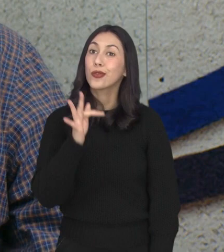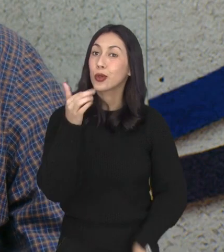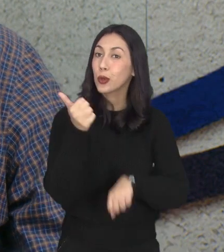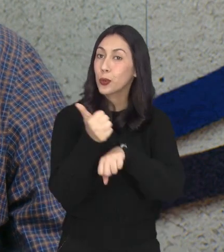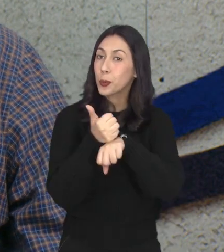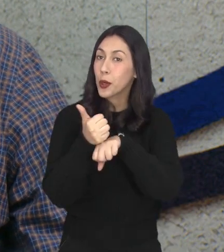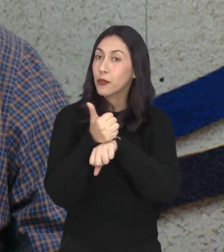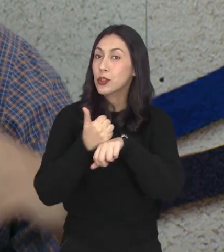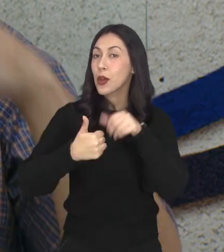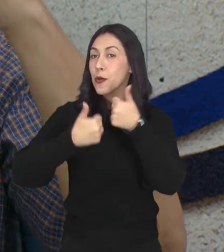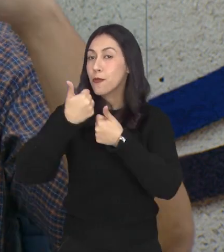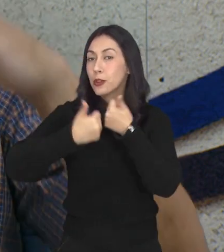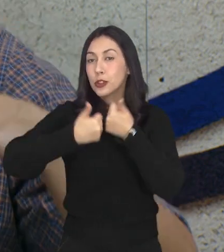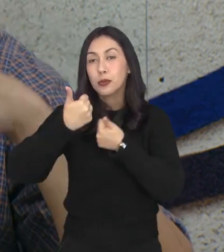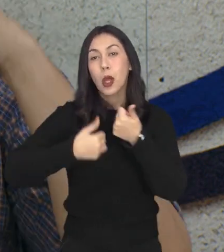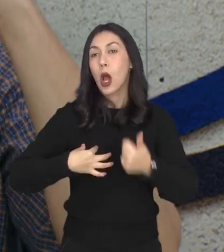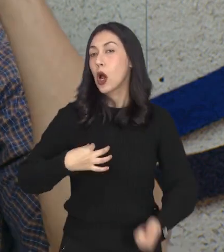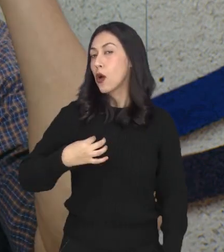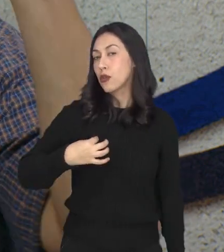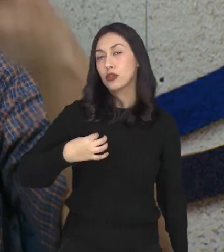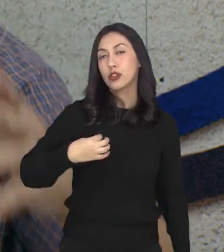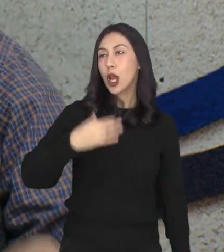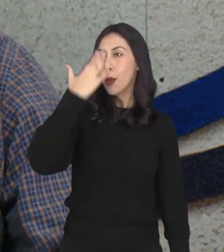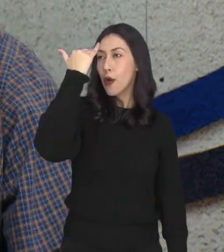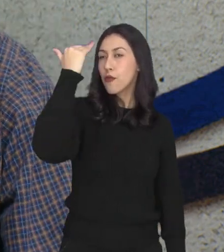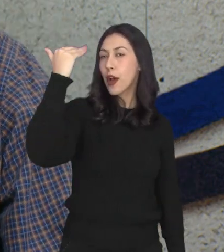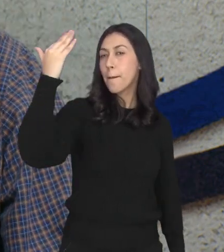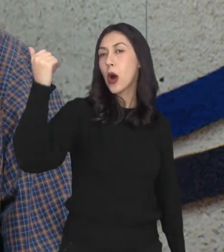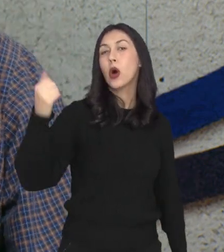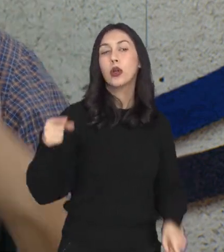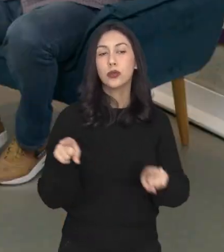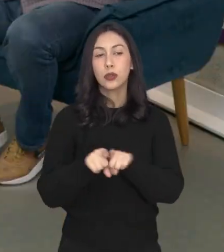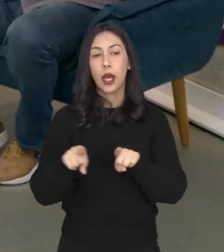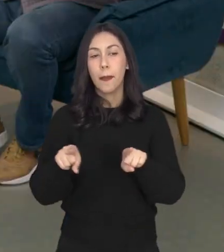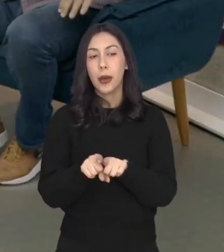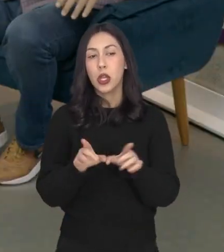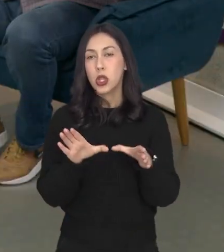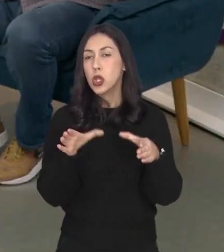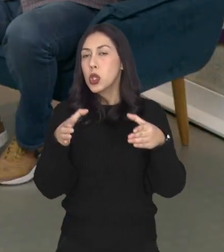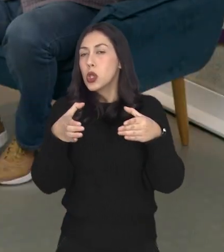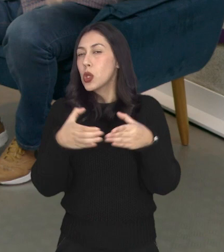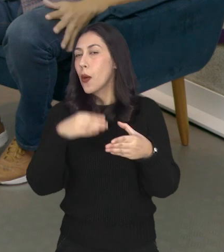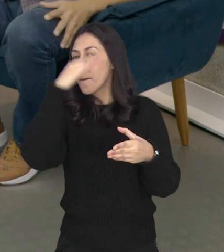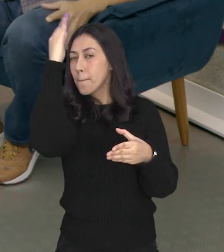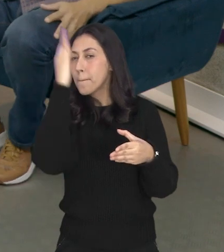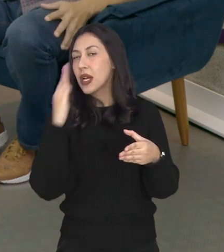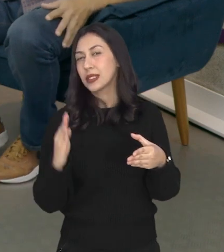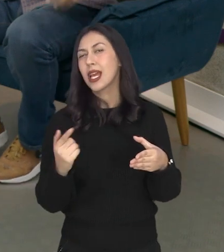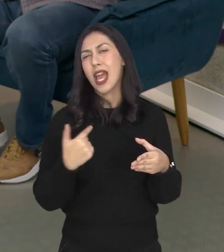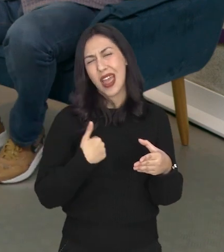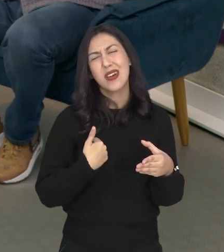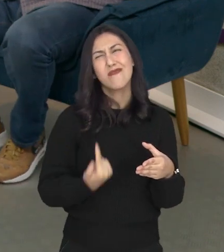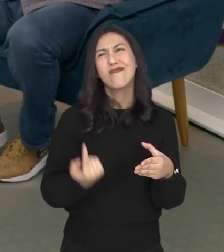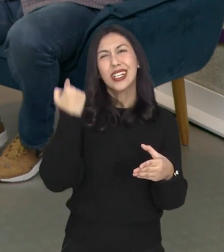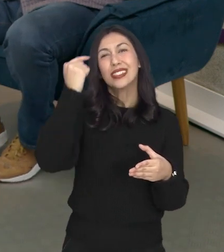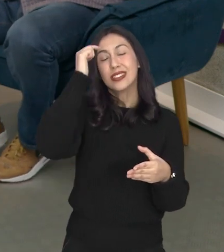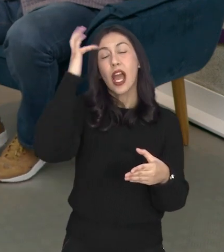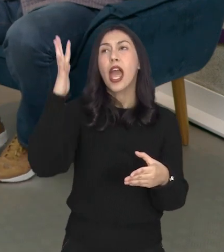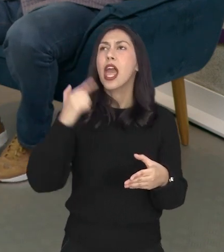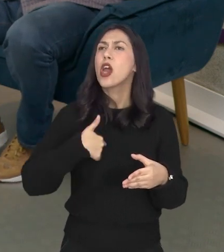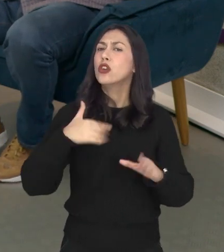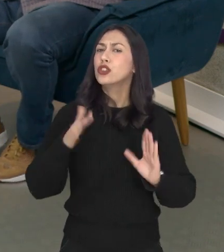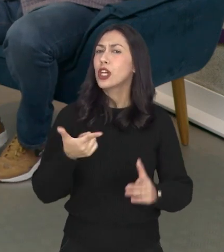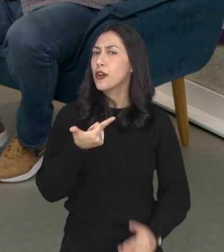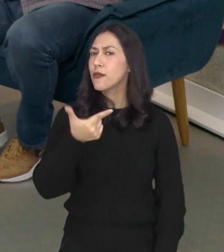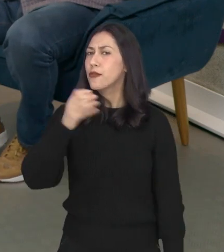jogadores de futebol, né? Sonham em jogar no time grande, jogar na seleção brasileira. Eu já sonhei, Edmilson já sonhou. Eu tive 20 anos de carreira